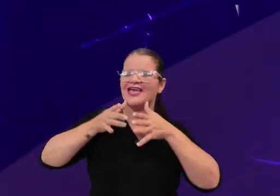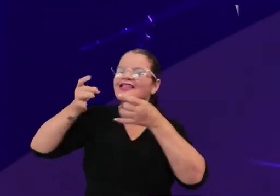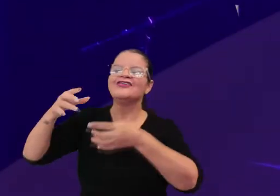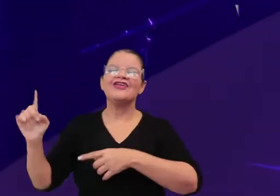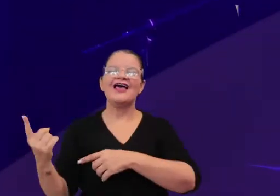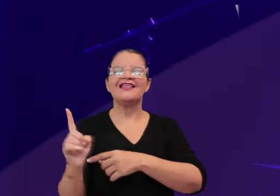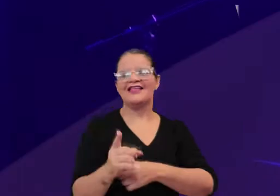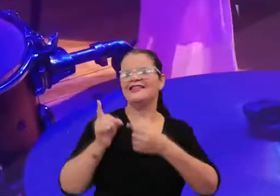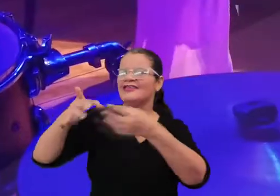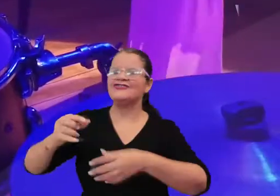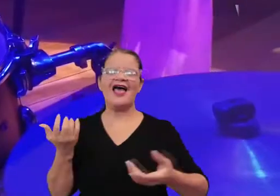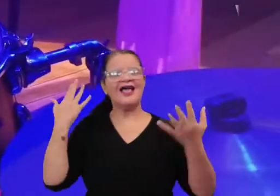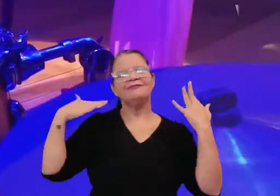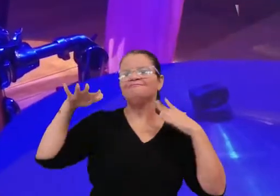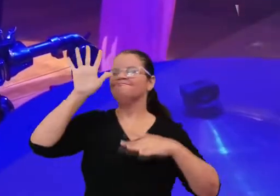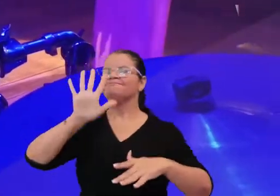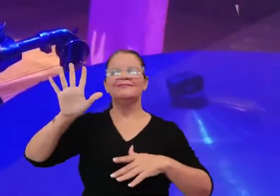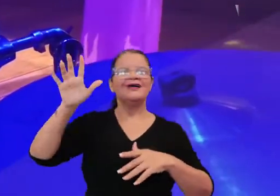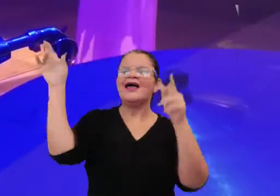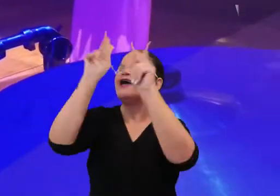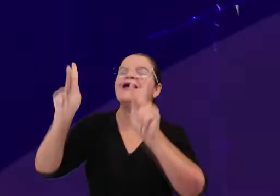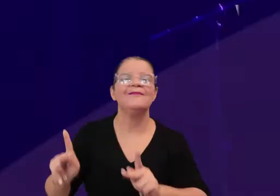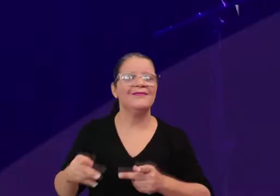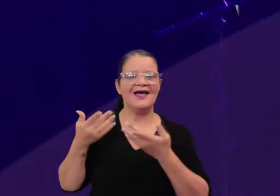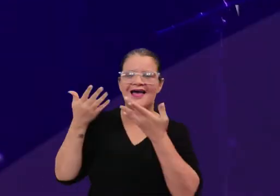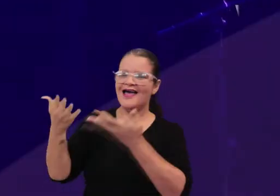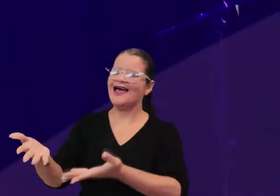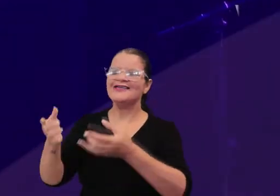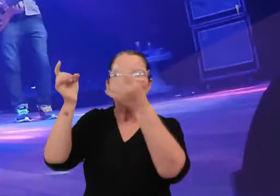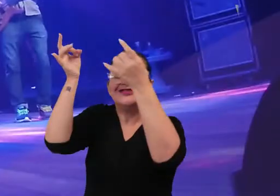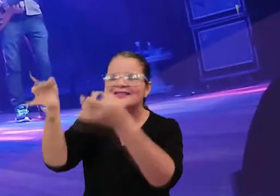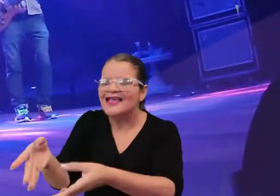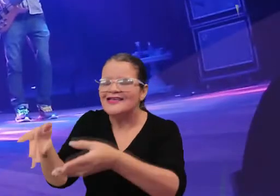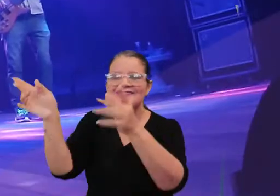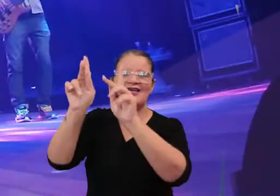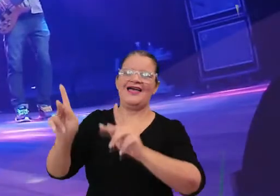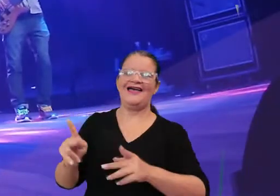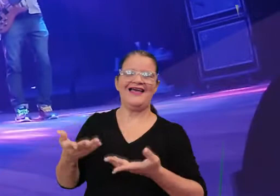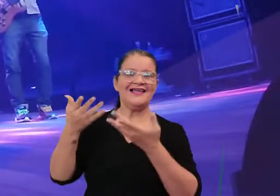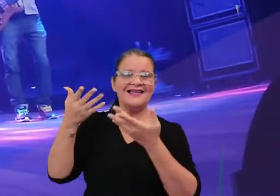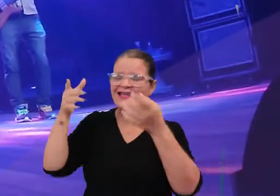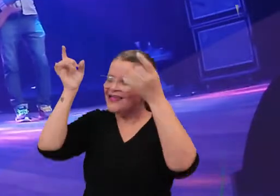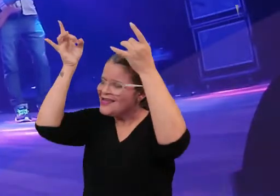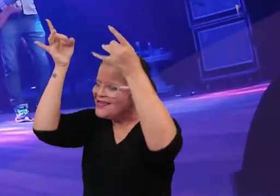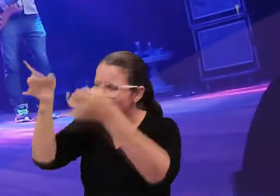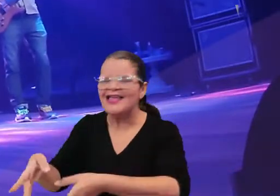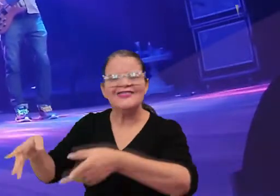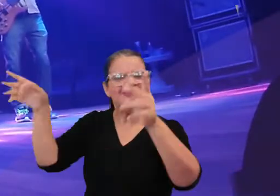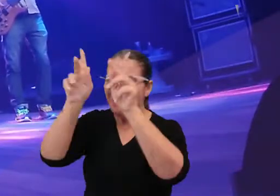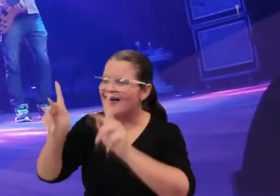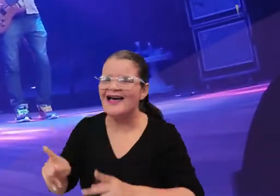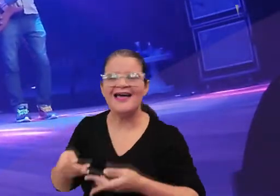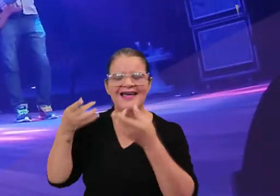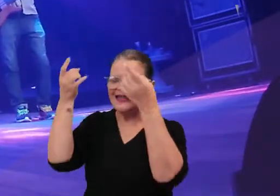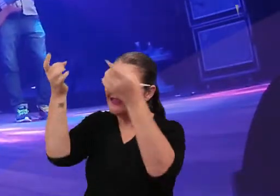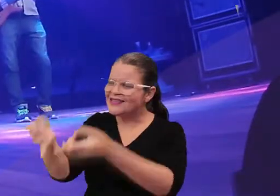chorar, deixa ela andar, deixa ela voar, deixa ela em paz, deixa ela em paz, deixa ela